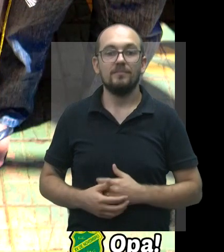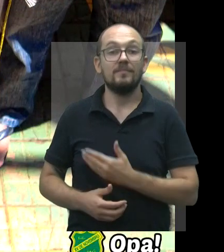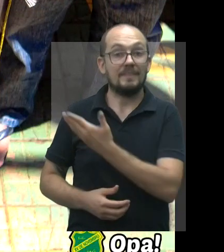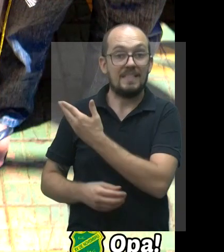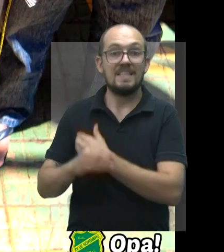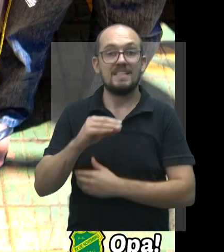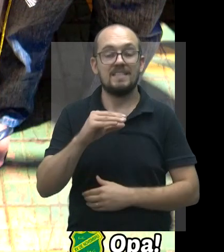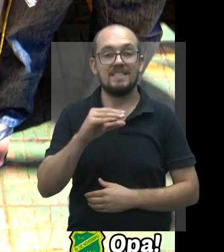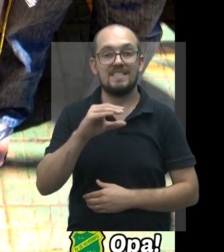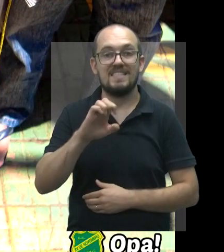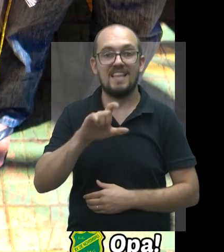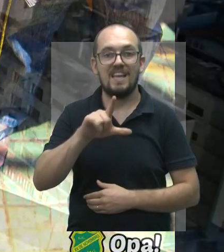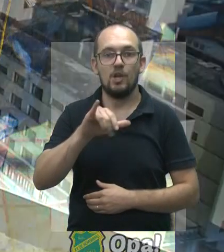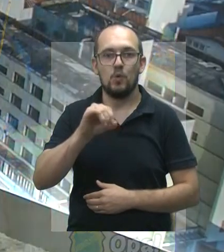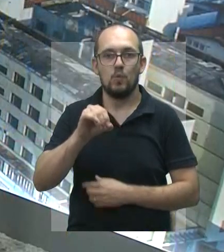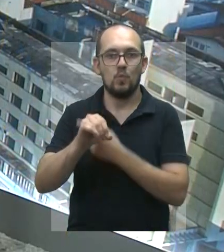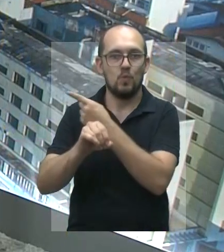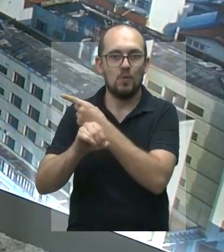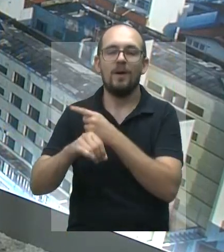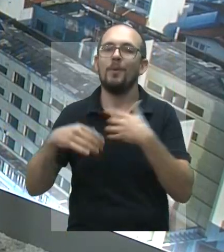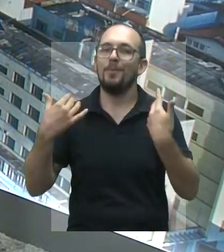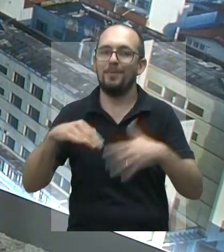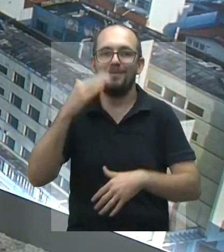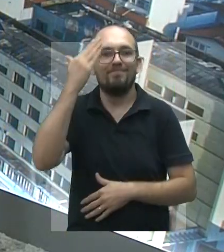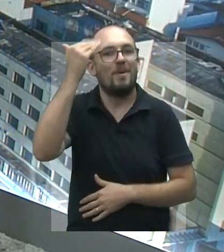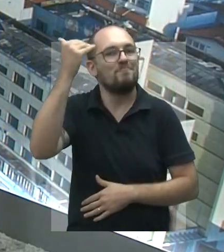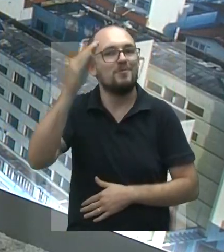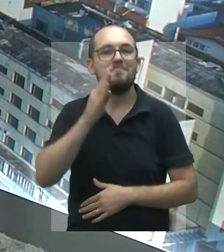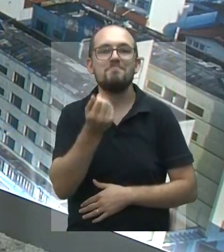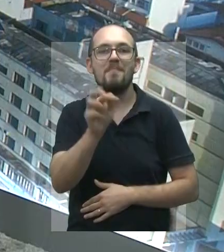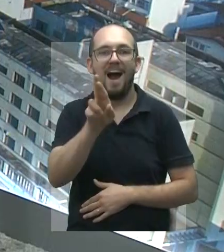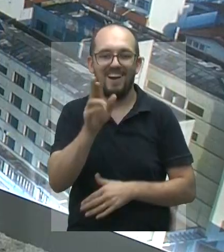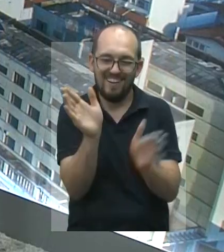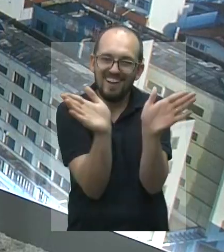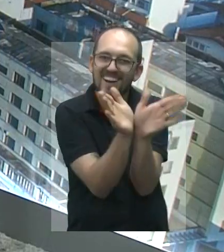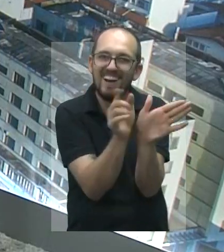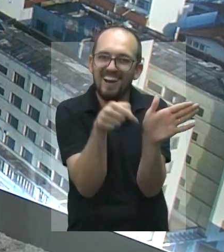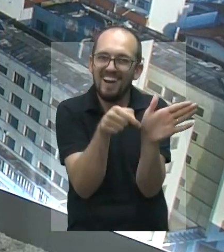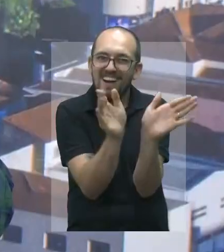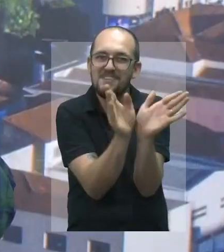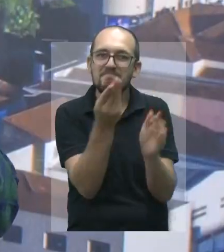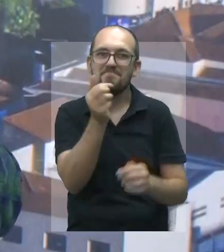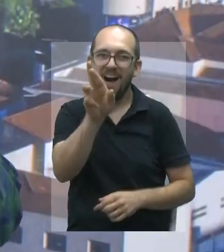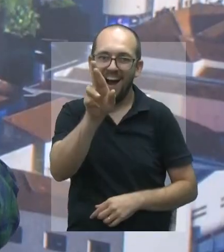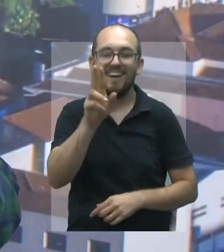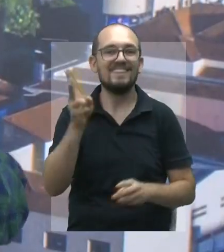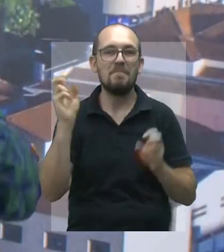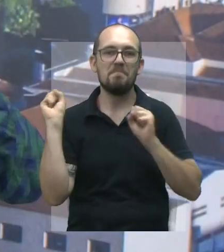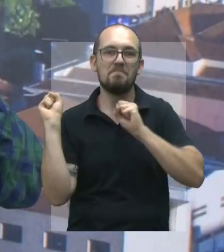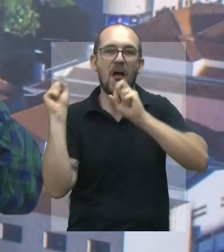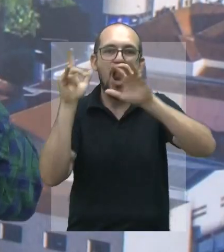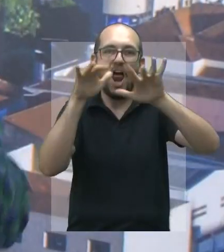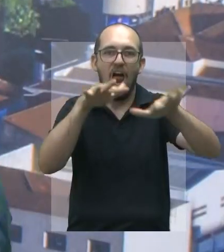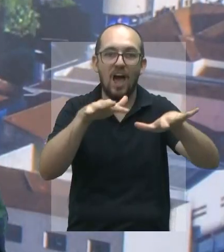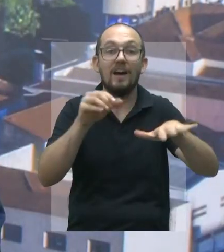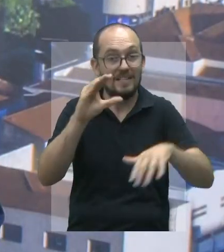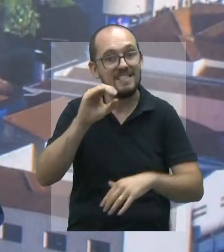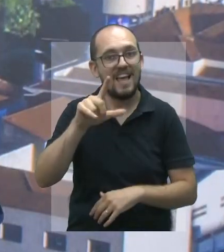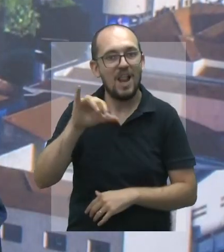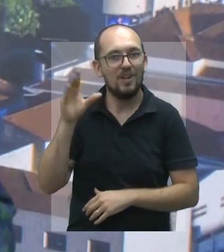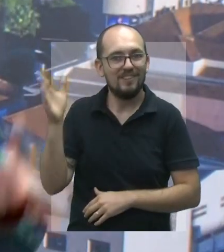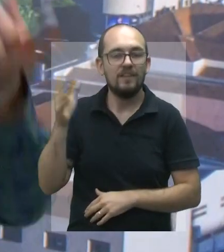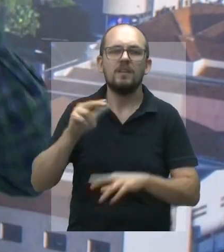Célio, exatamente, aí, né? O Célio, torcedor emblemático ali, realmente é no bar dele que a torcida realmente se confraterniza. Teve uma